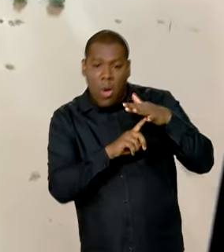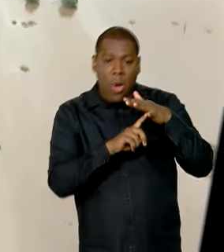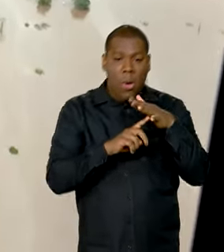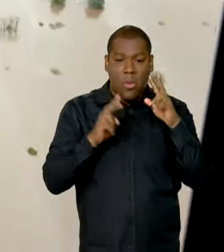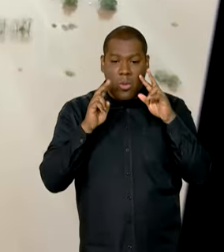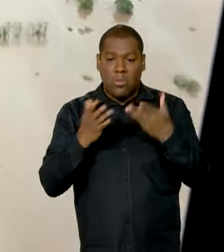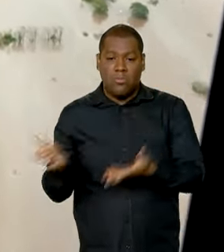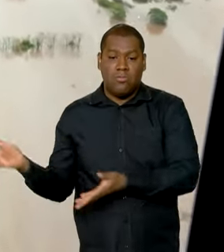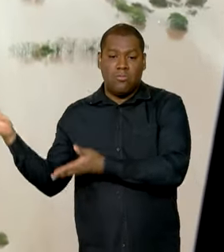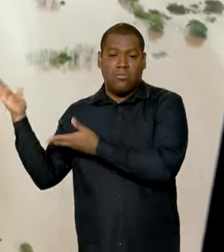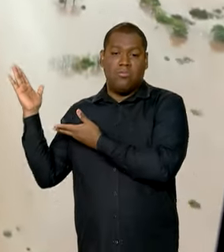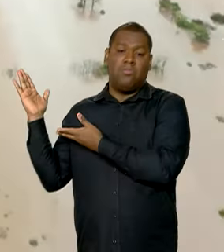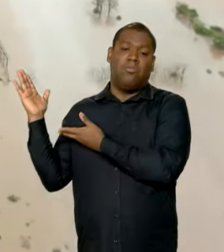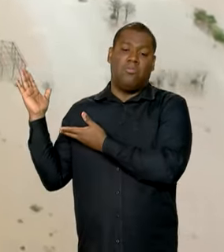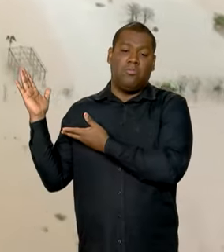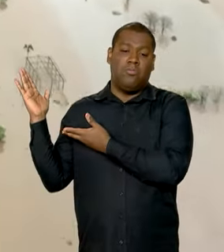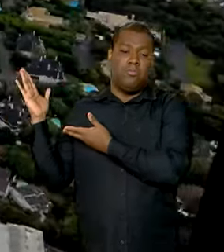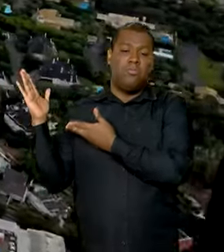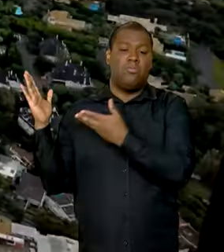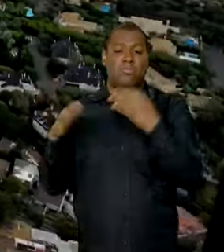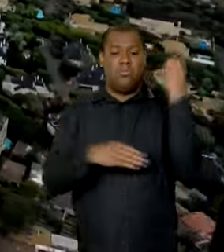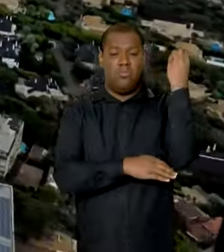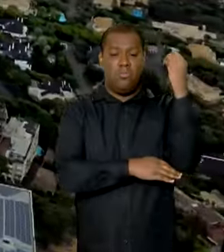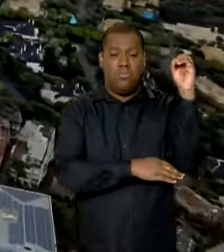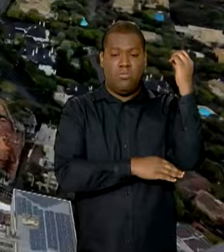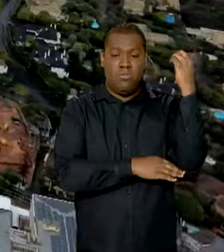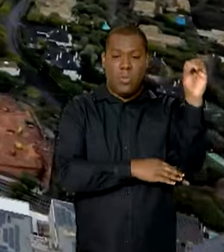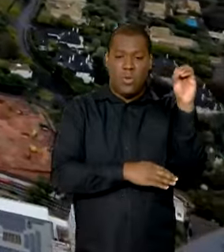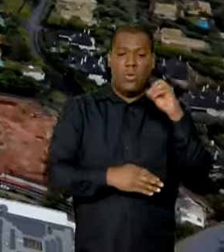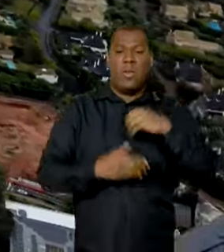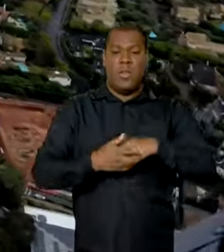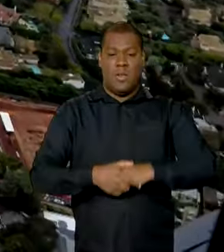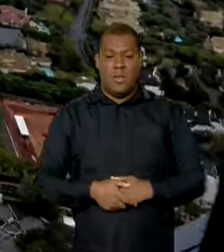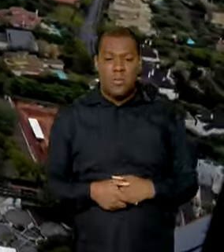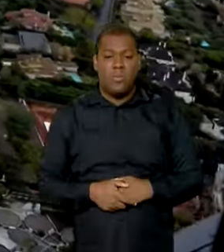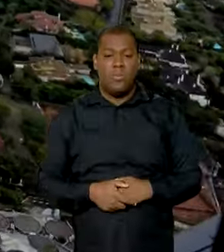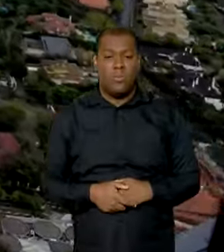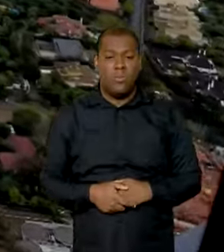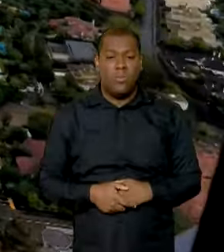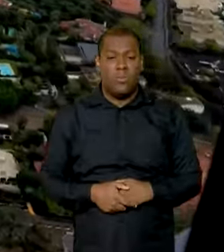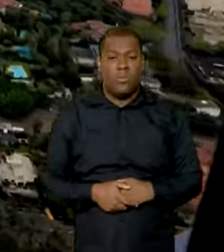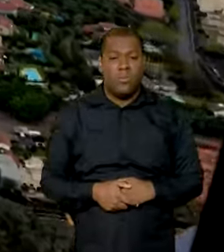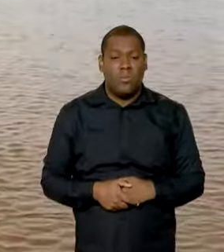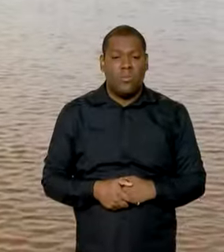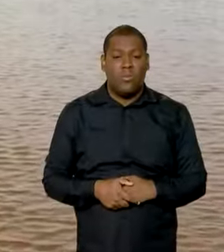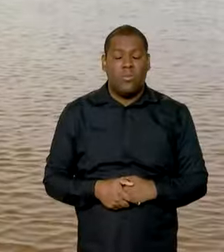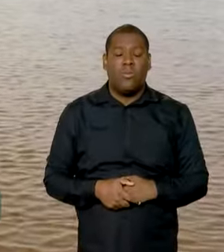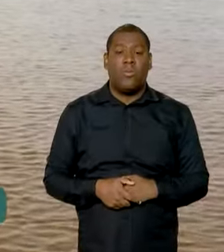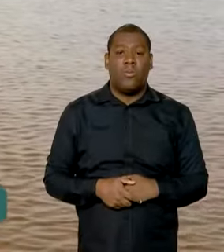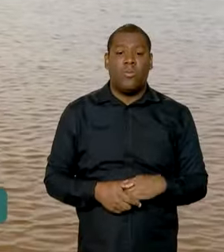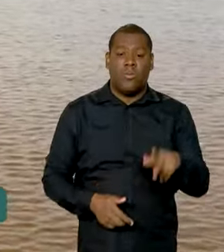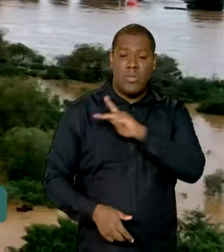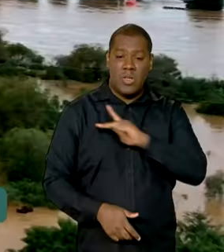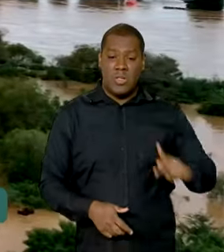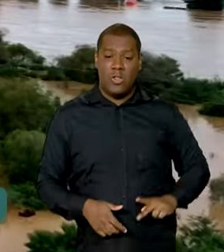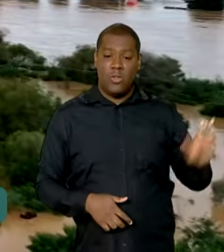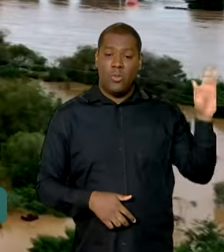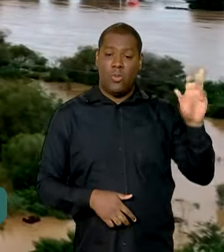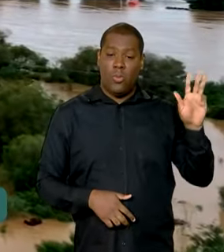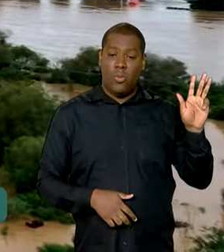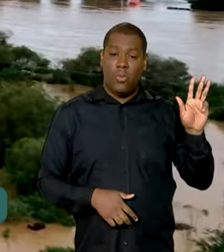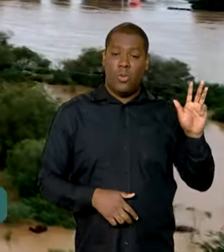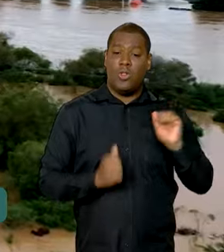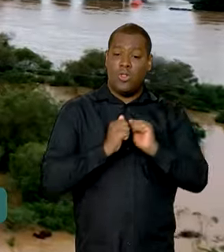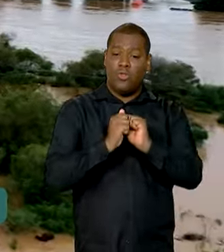pela cheia do rio Guaíba em Porto Alegre e região metropolitana. Durante o trajeto, Lula estava acompanhado do